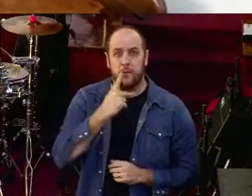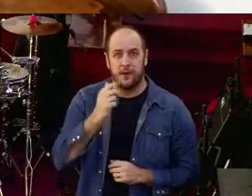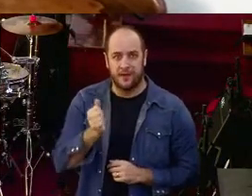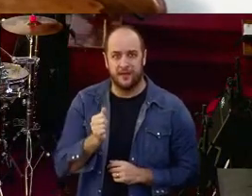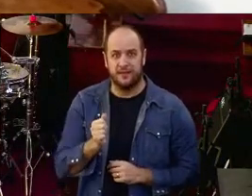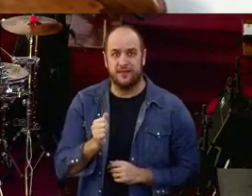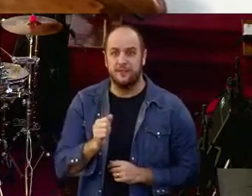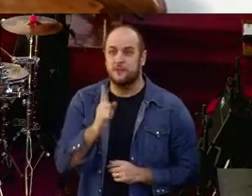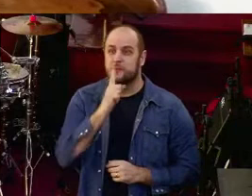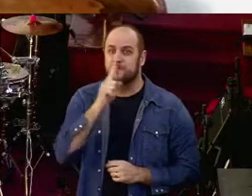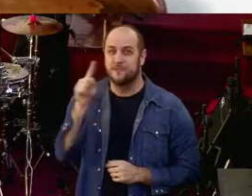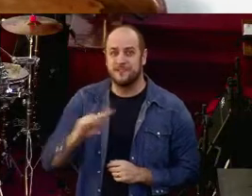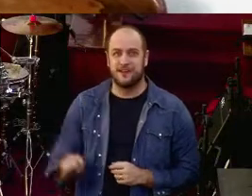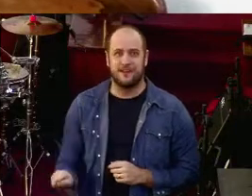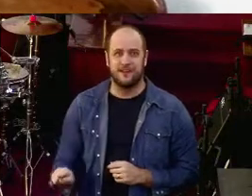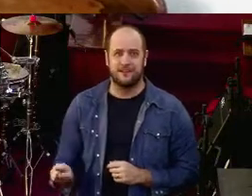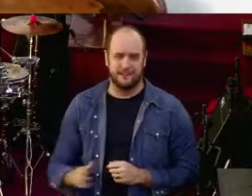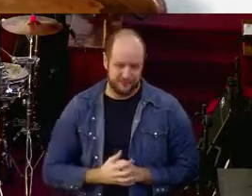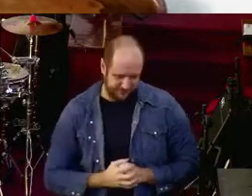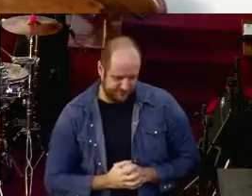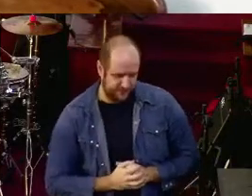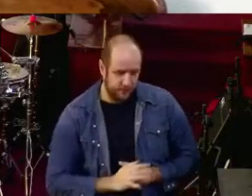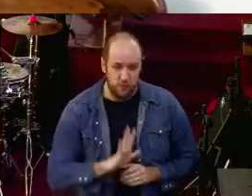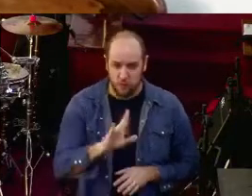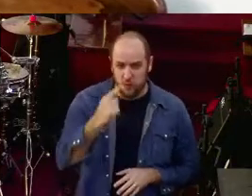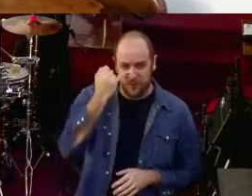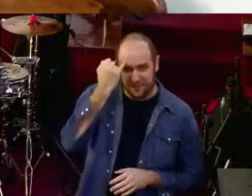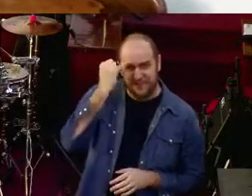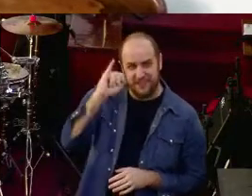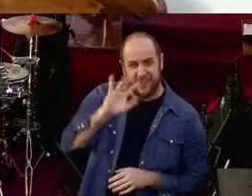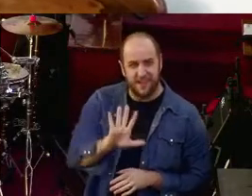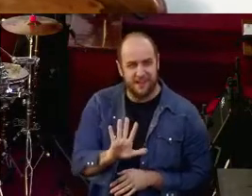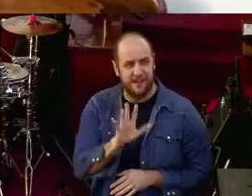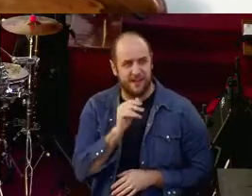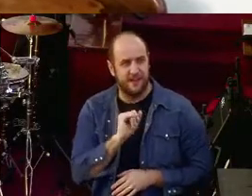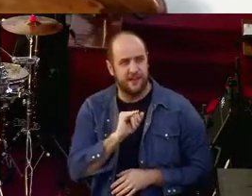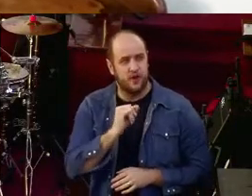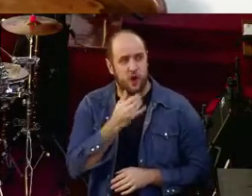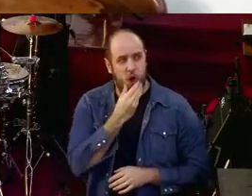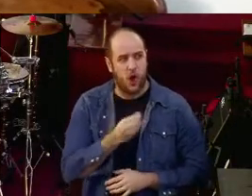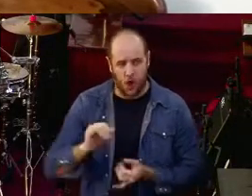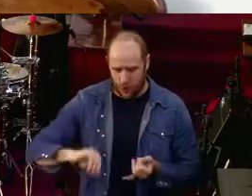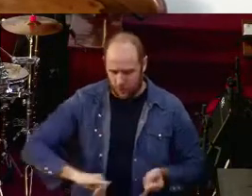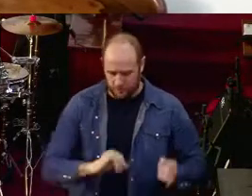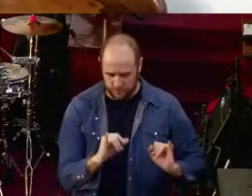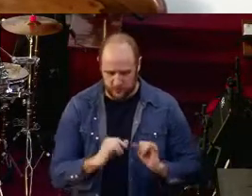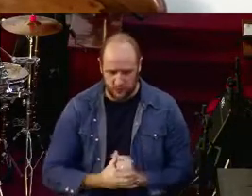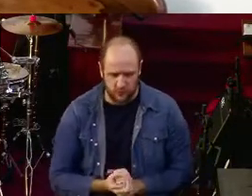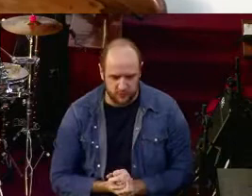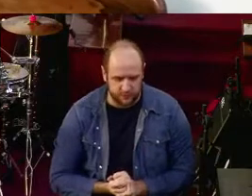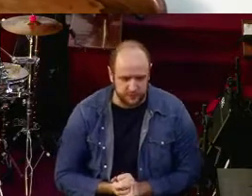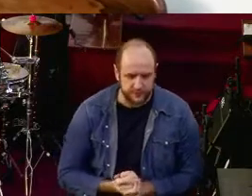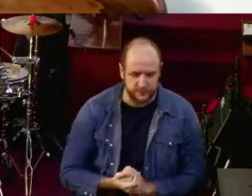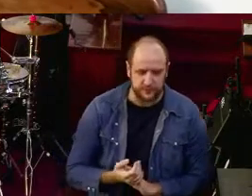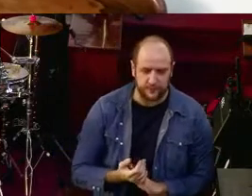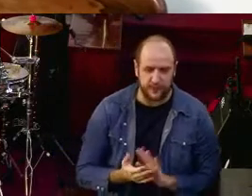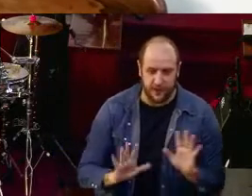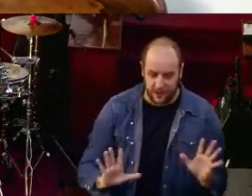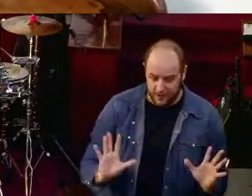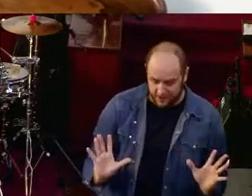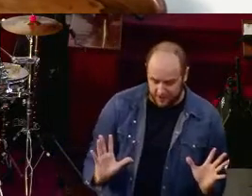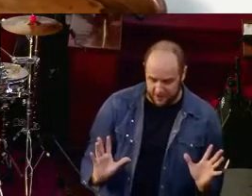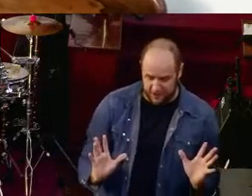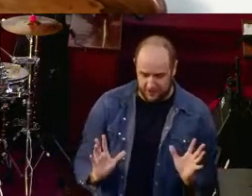mas eu trago uma ideia aqui de João, ele faz, ou ele tenta tirar